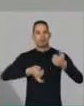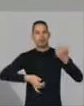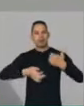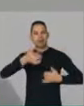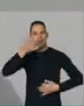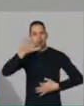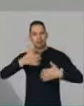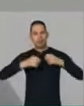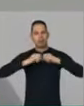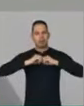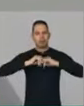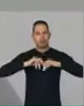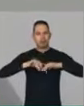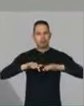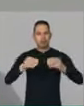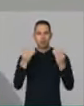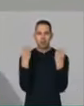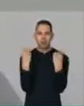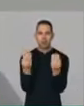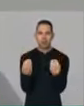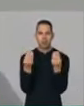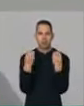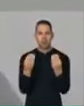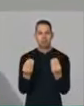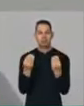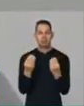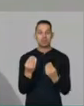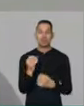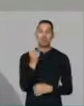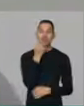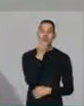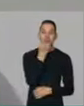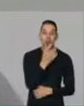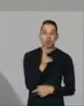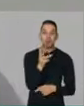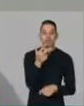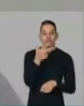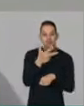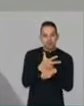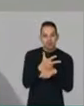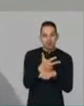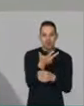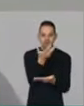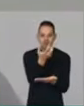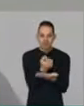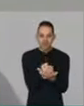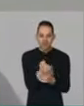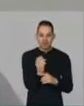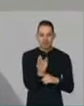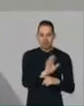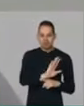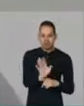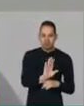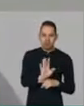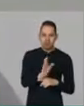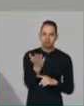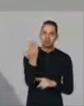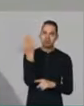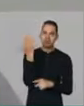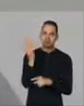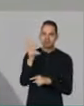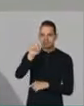mentiras. Seria bom que tivéssemos ali os vídeos, né, da sua gestão,